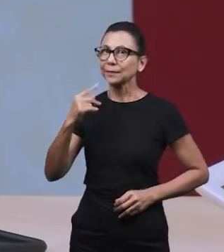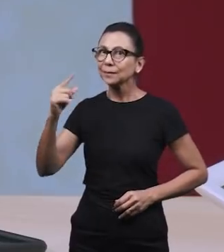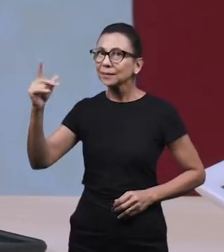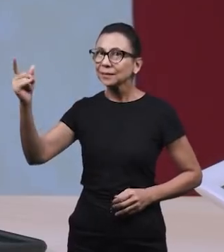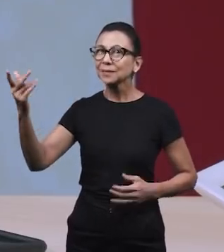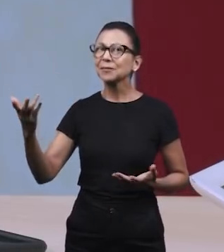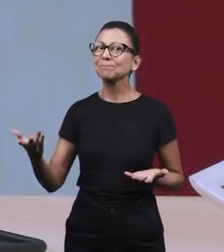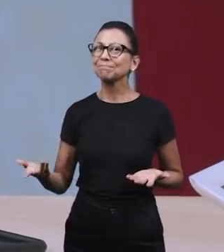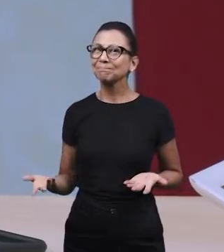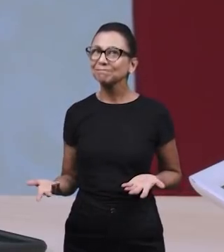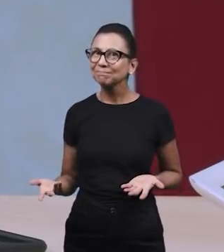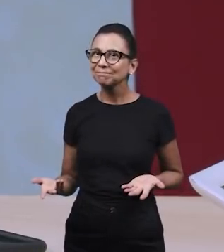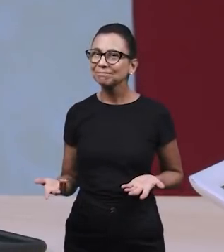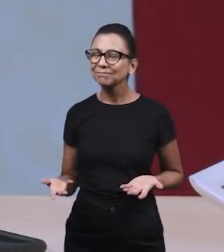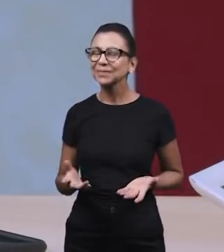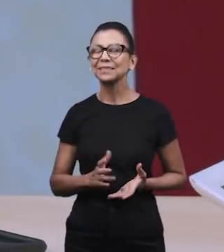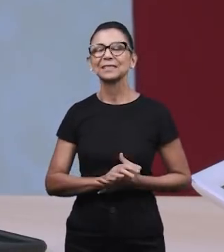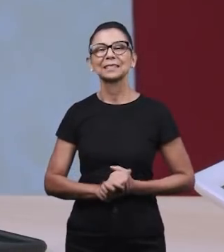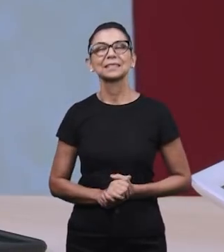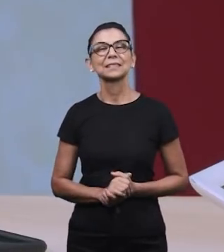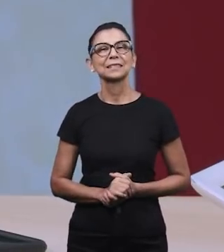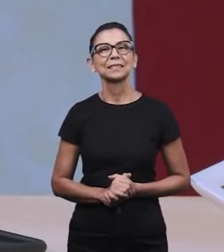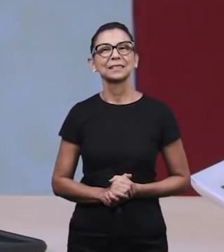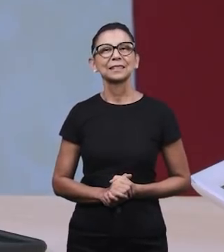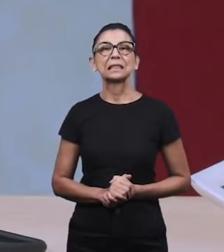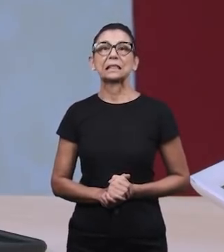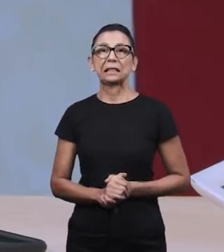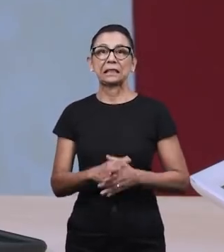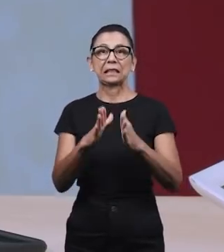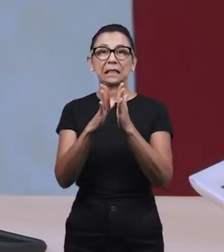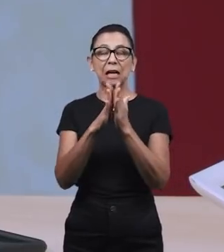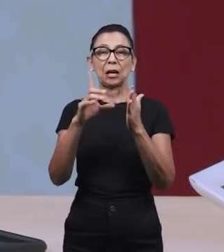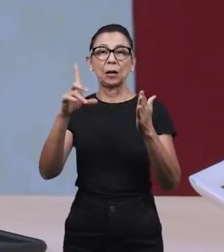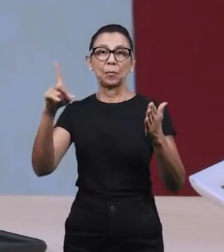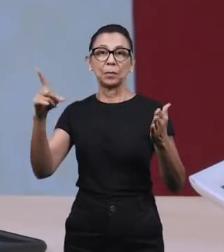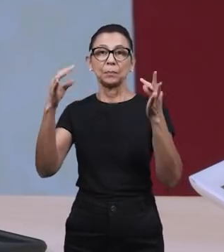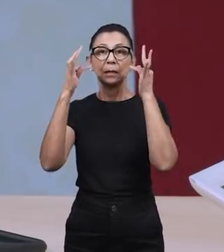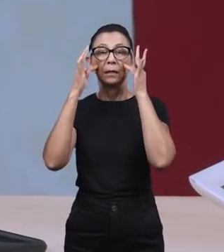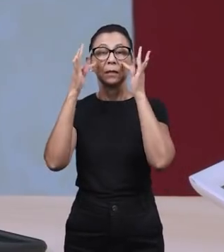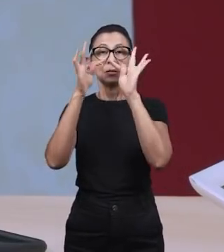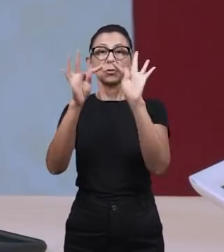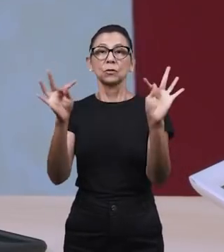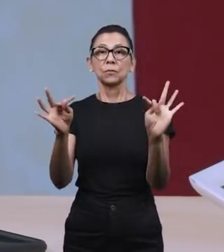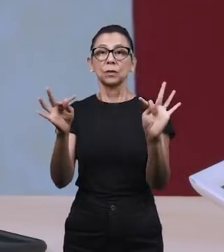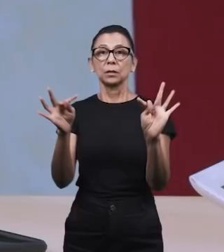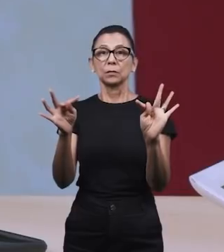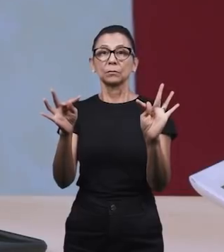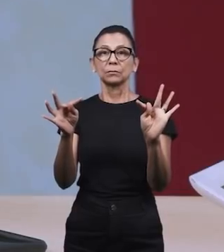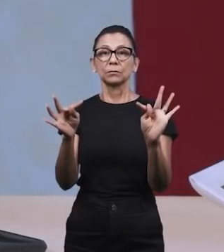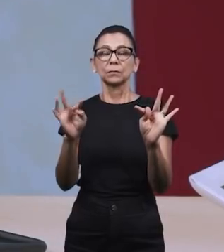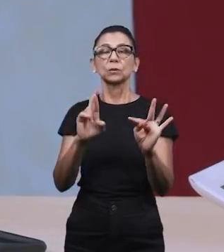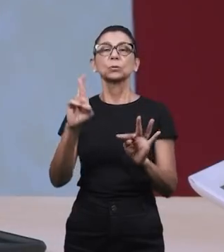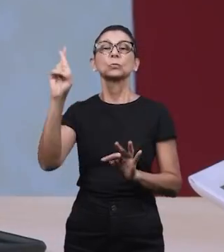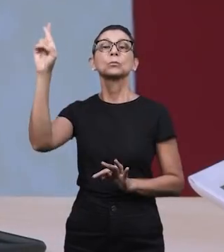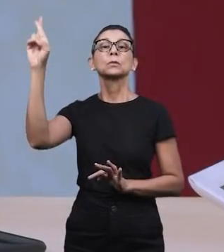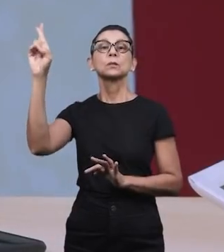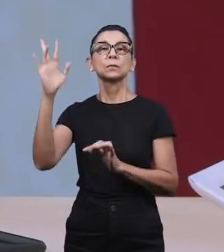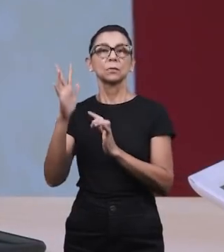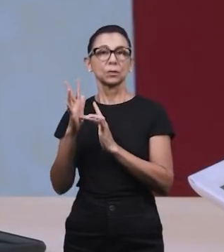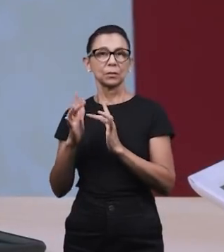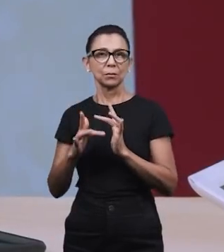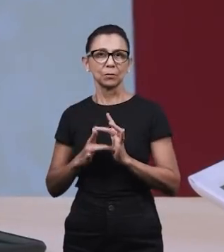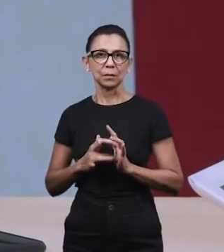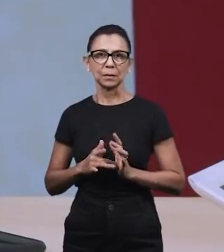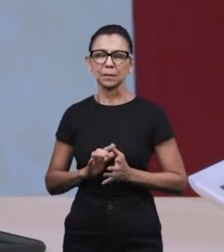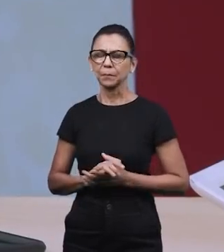vida eterna, e são elas que de mim testificam. Pastor Gilson,